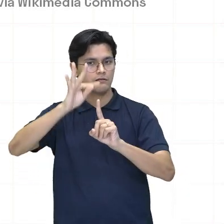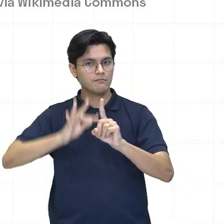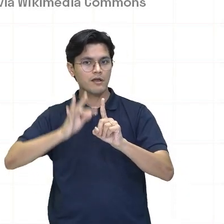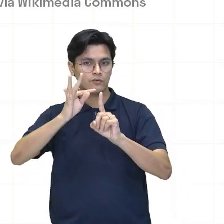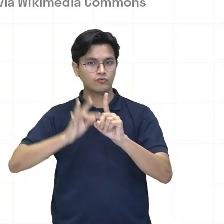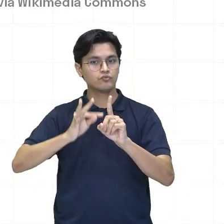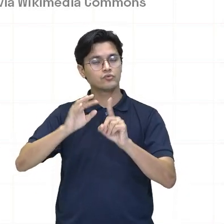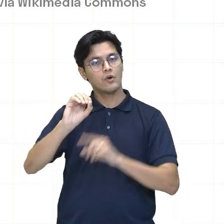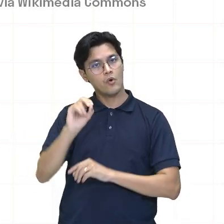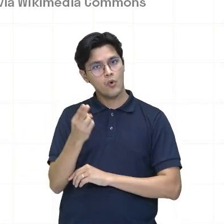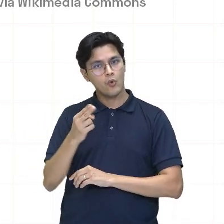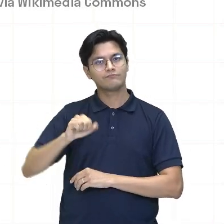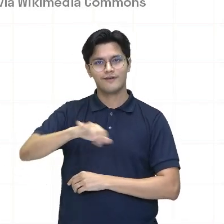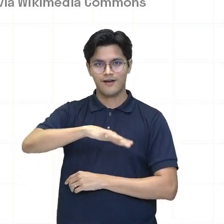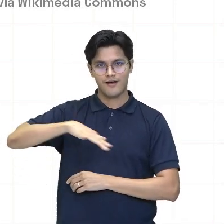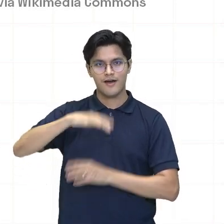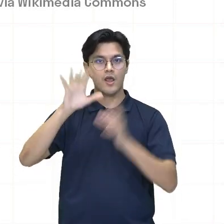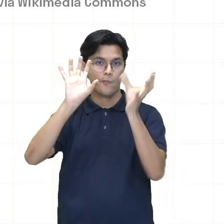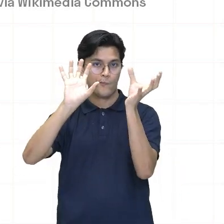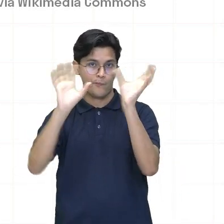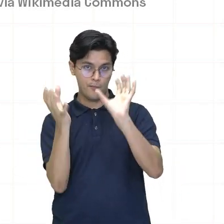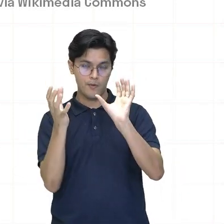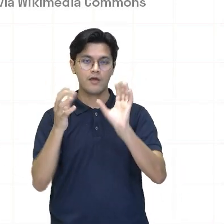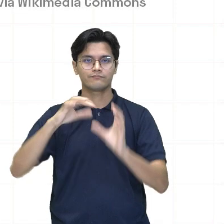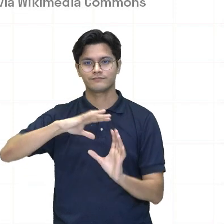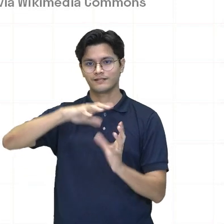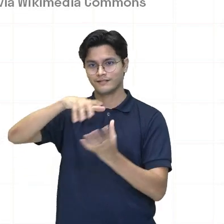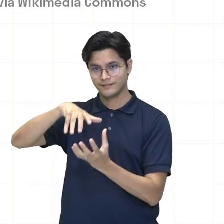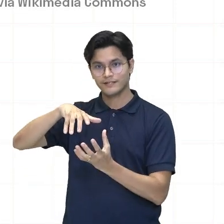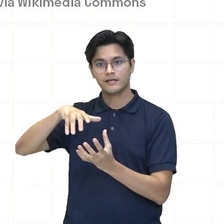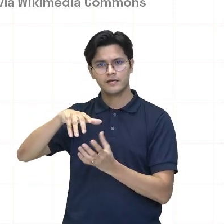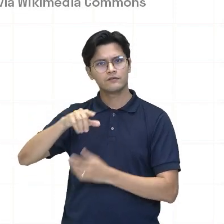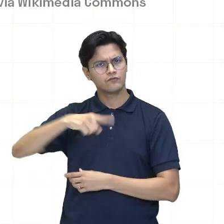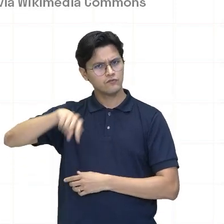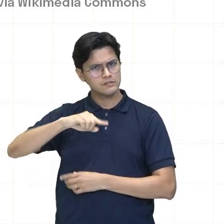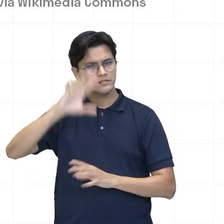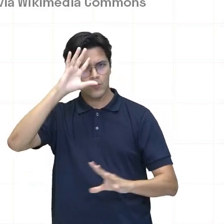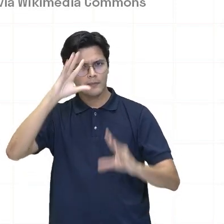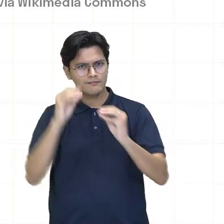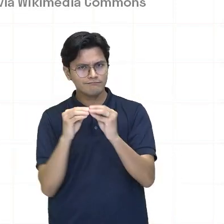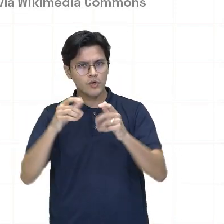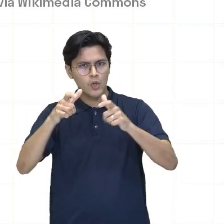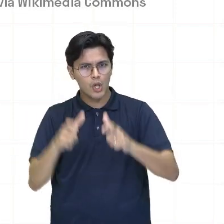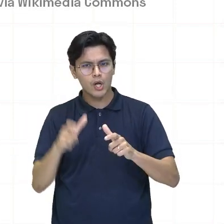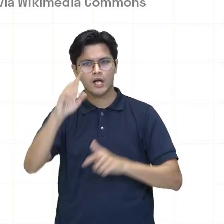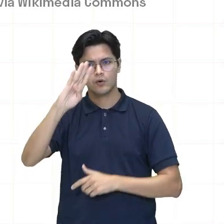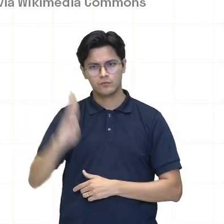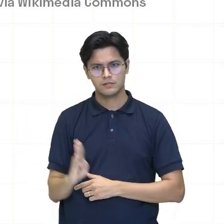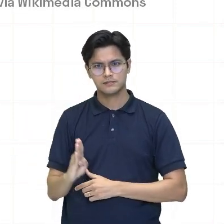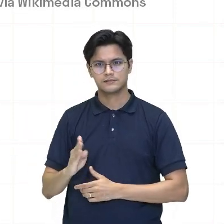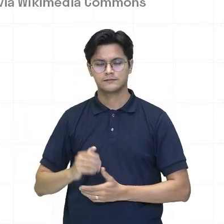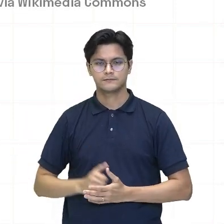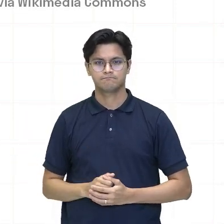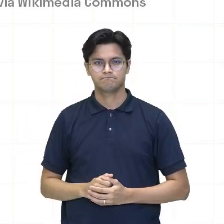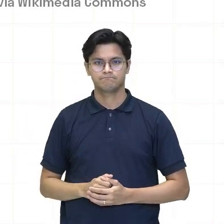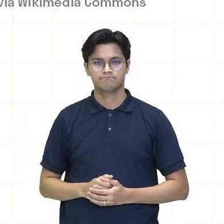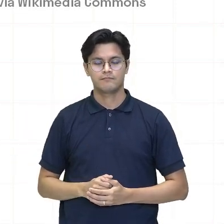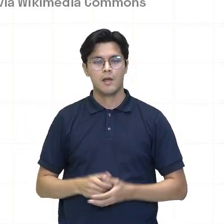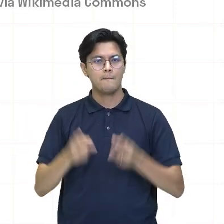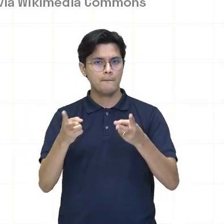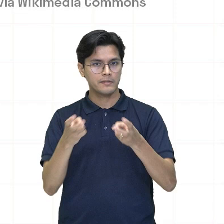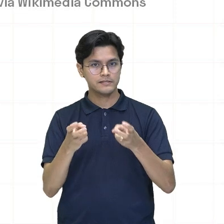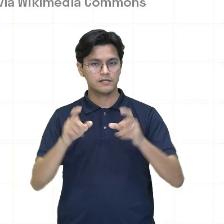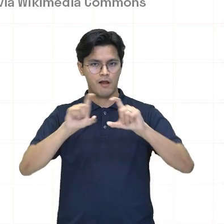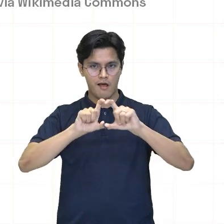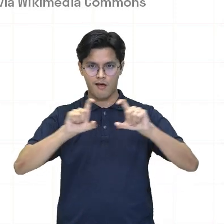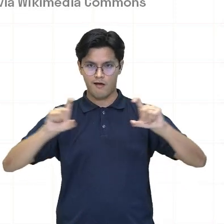compreender melhor aí a localização do território brasileiro. Observem, né, que essa faixa vermelha do